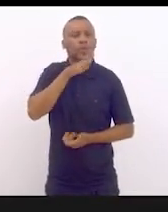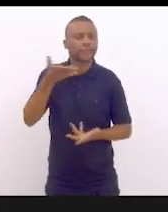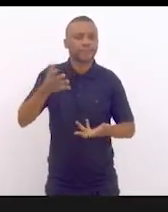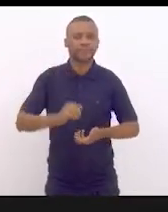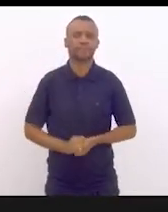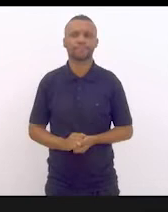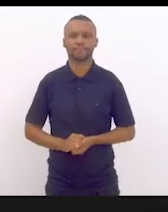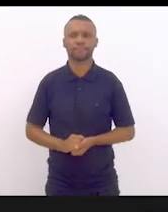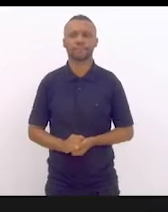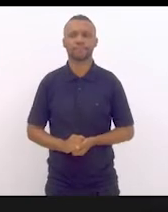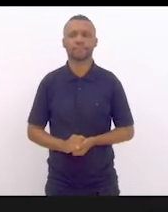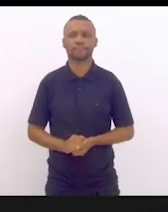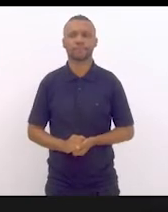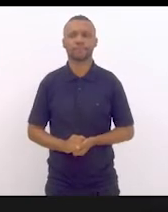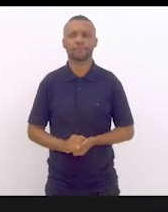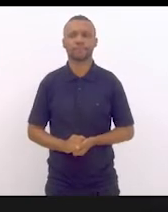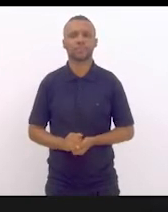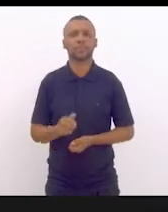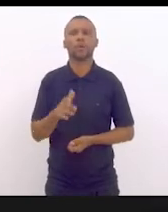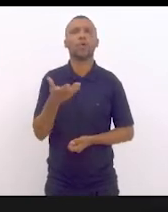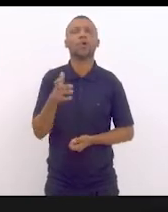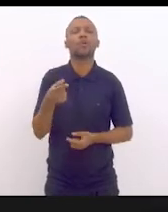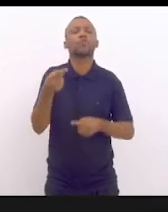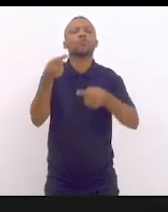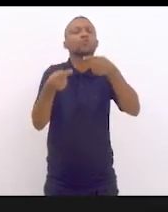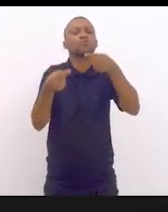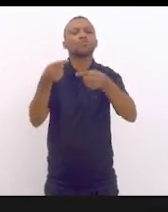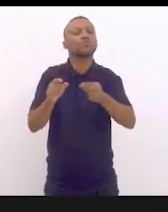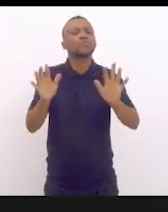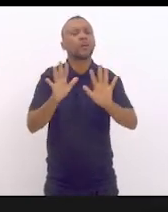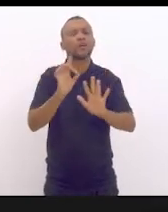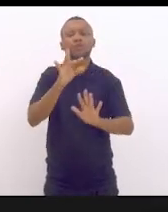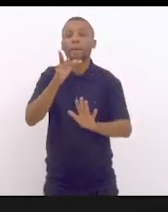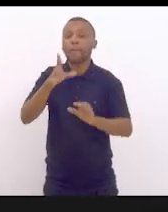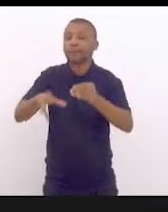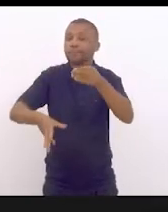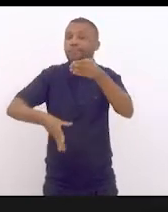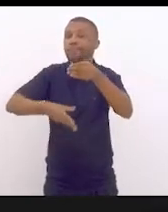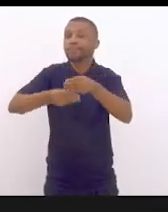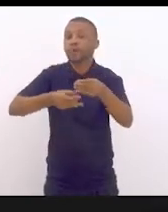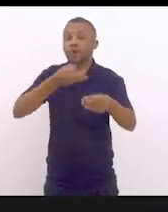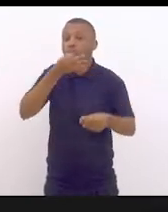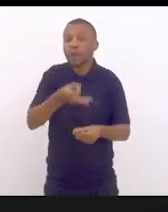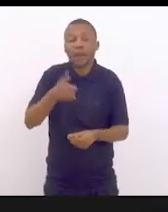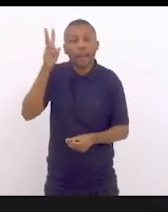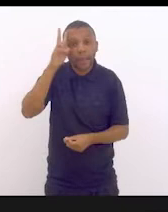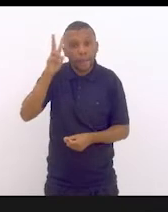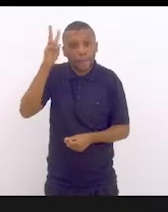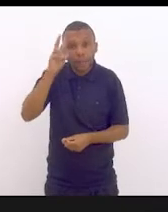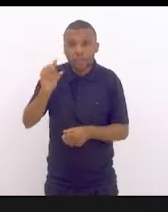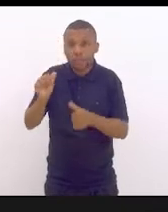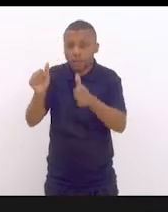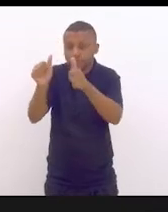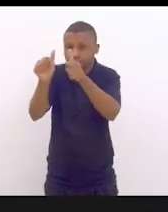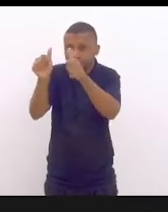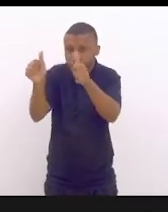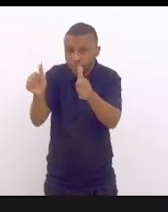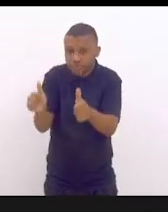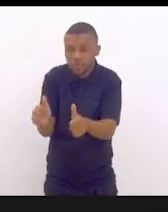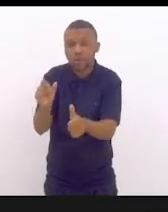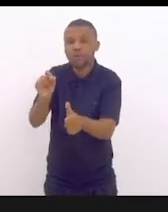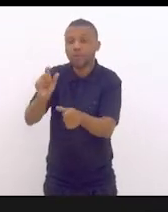o som. Não é nem para discutir, só para fazer uma colocação. Lembrando que esse foi o motorneiro do